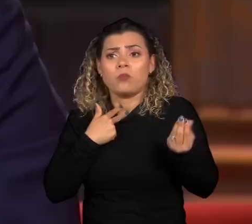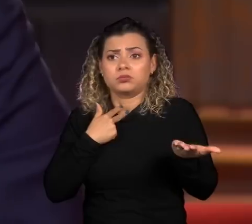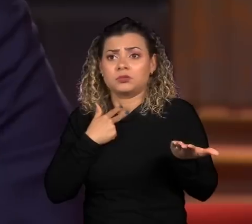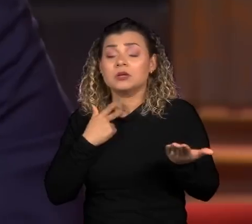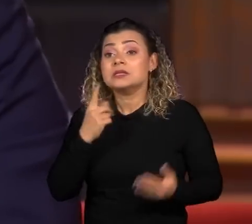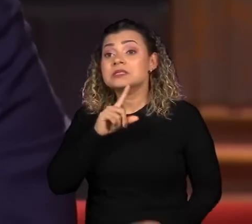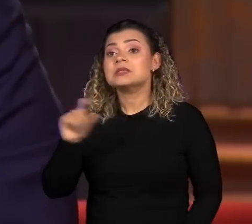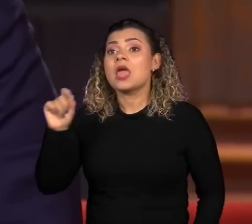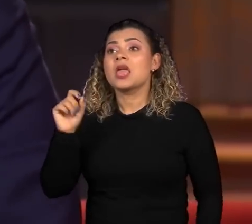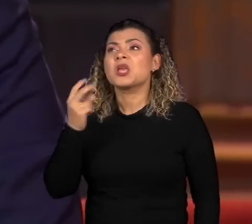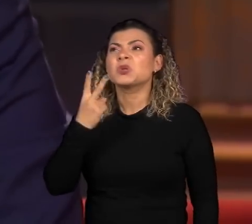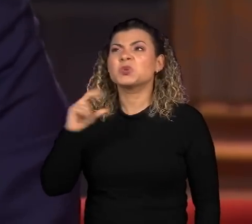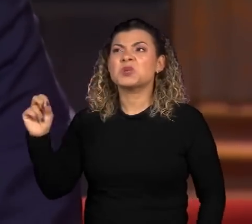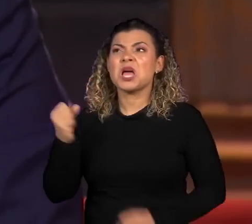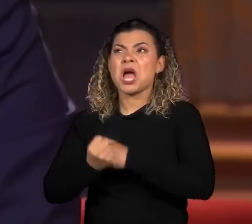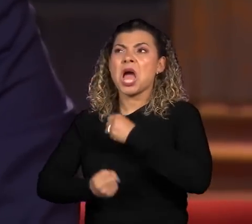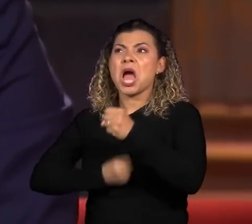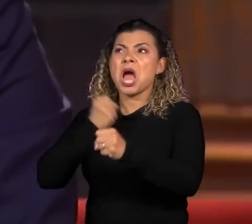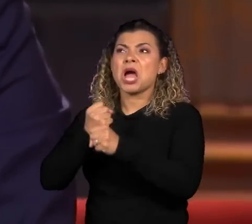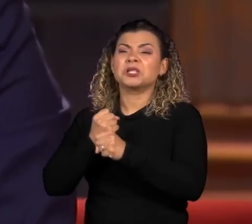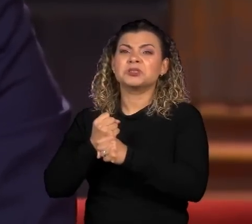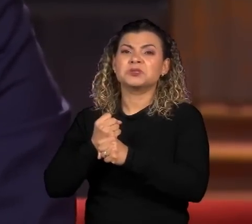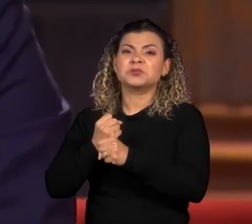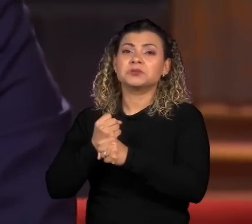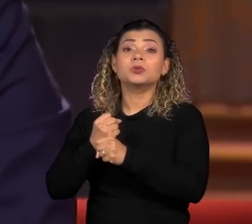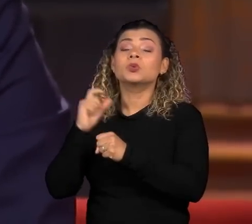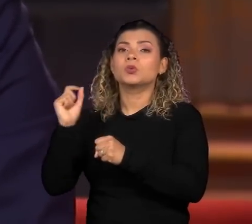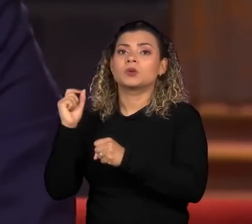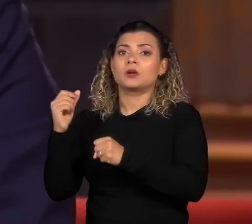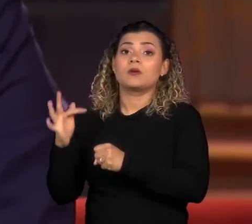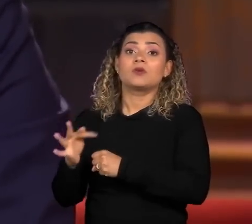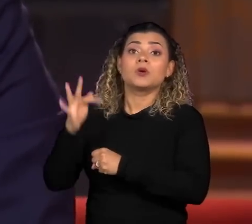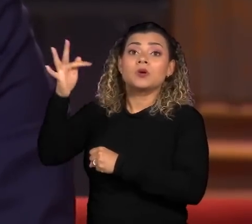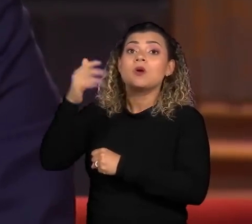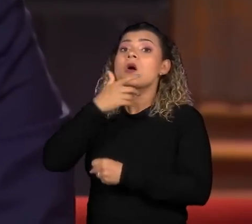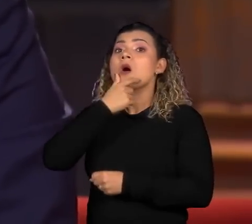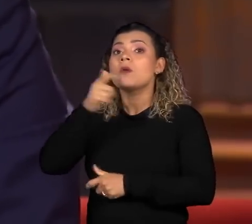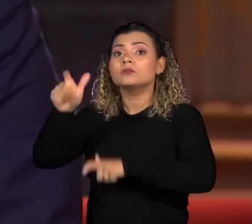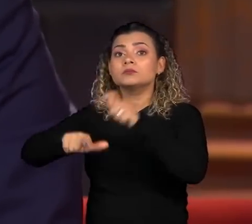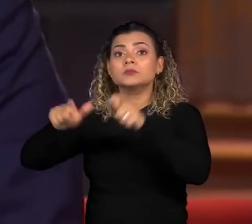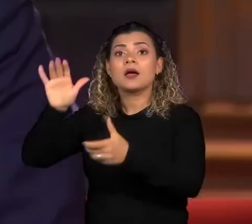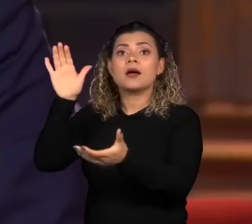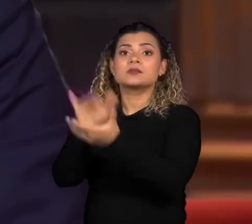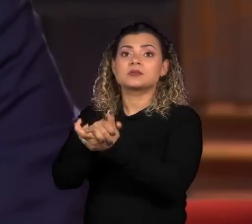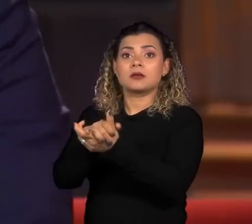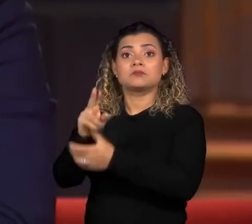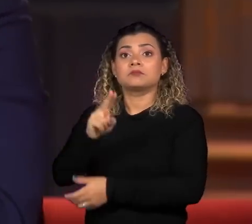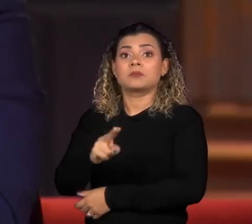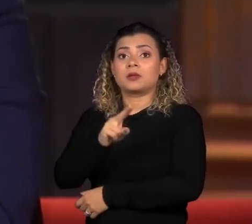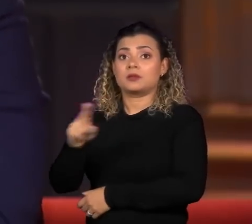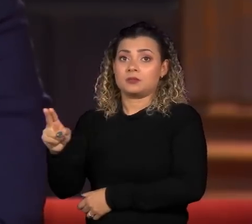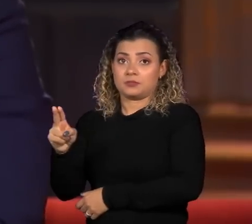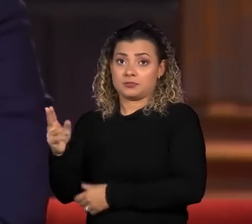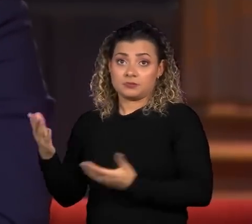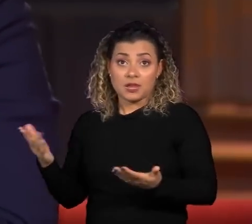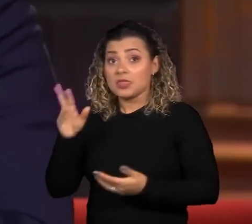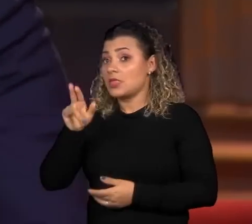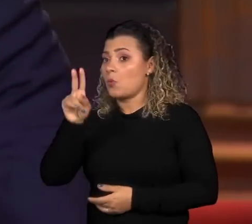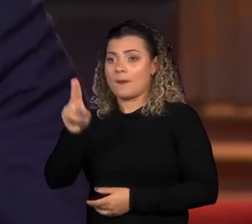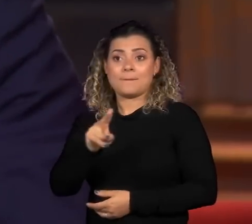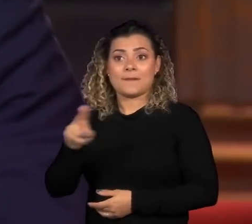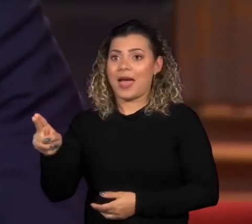anos, 100 anos talvez, se ordene homens casados. Não é